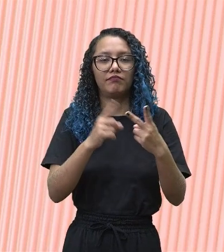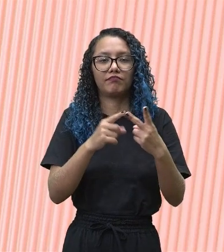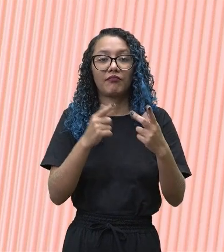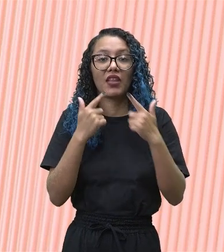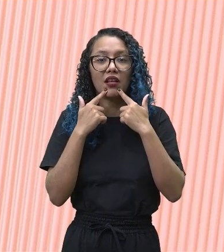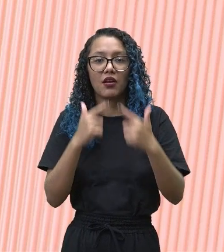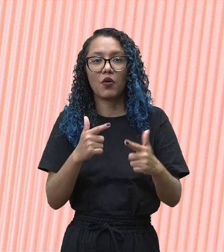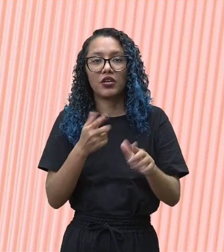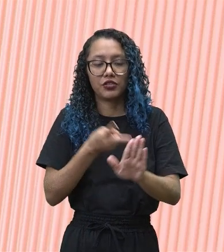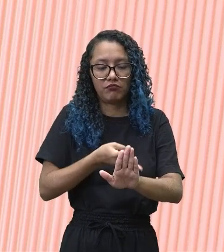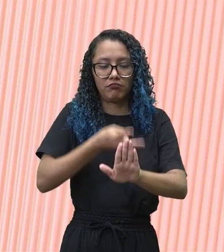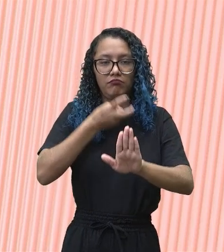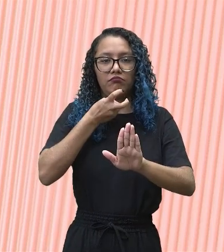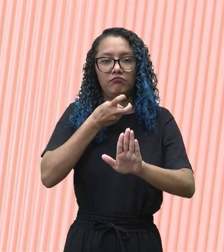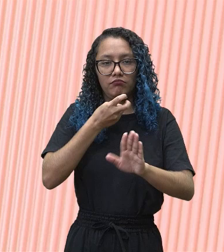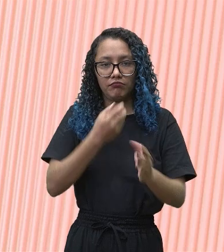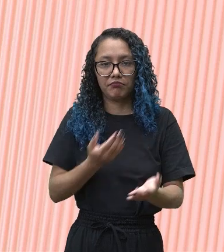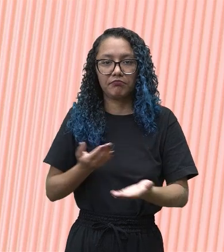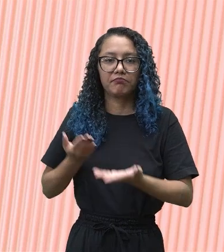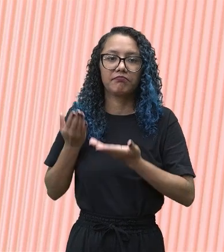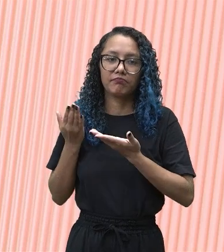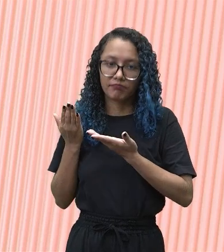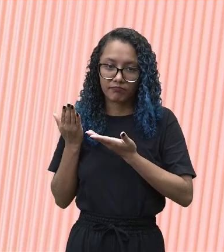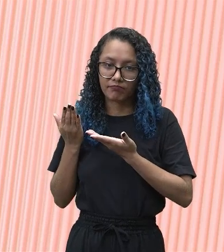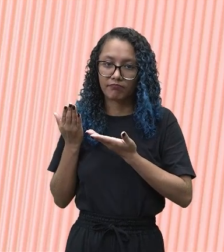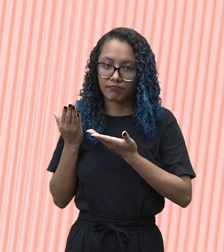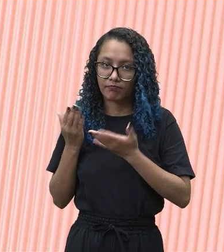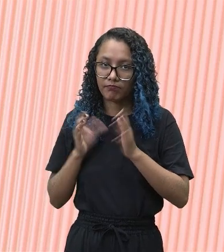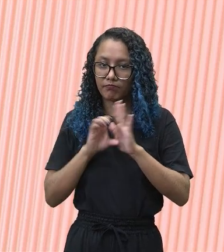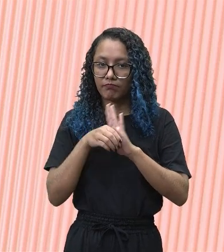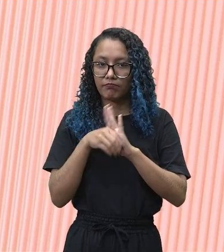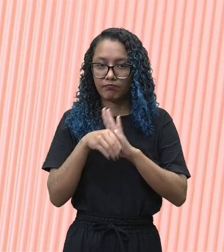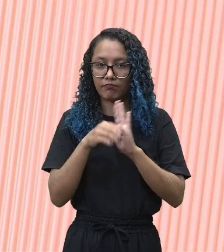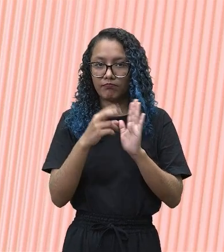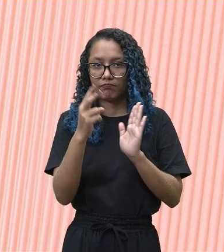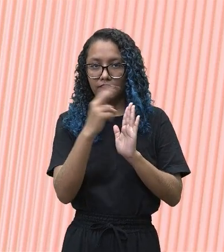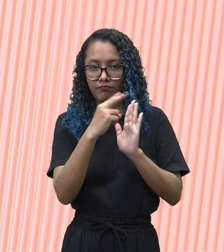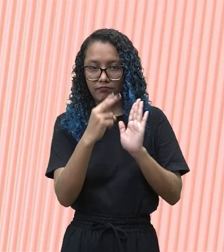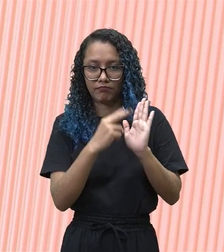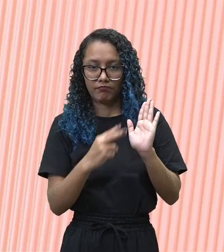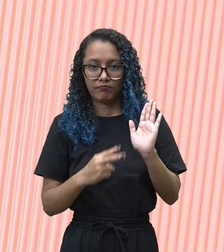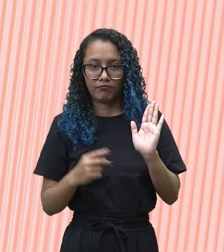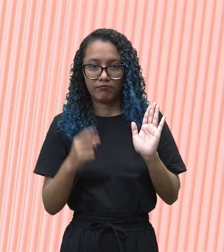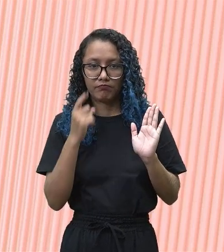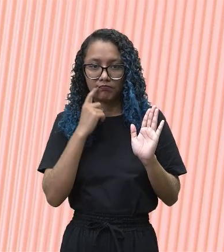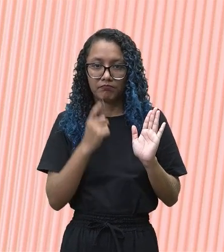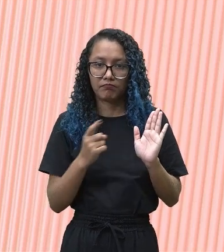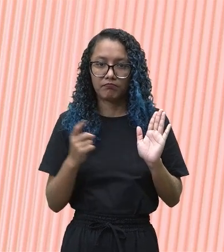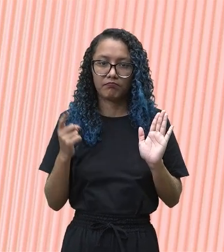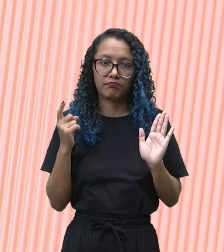conotativa, destacado aqui para vocês, que transmite ideias em sentido